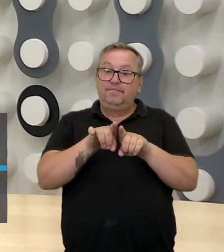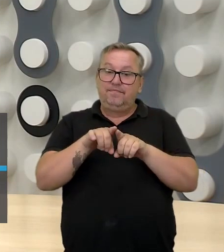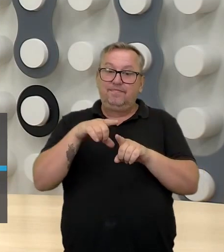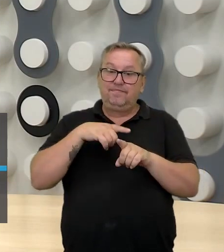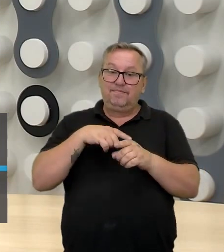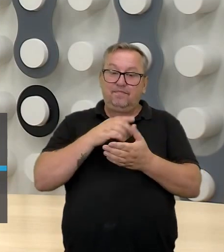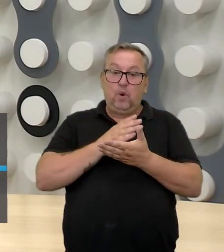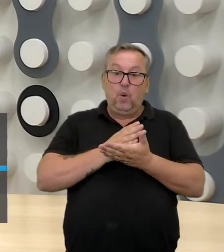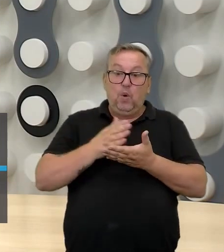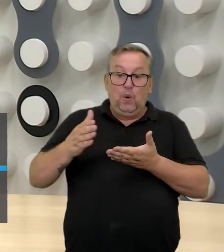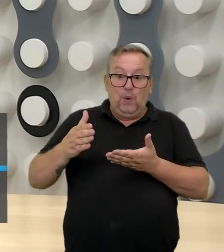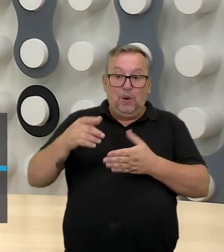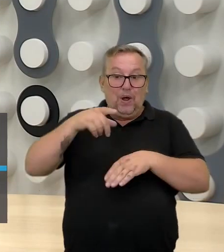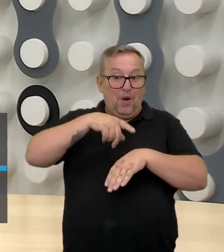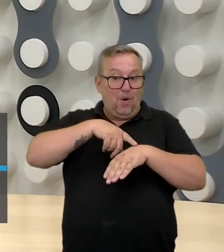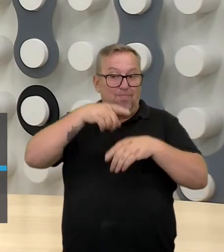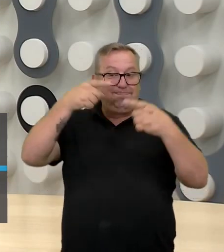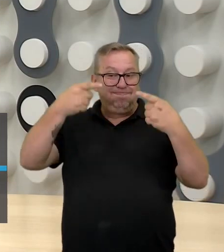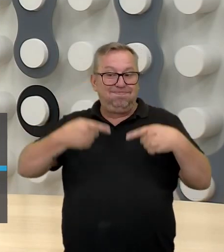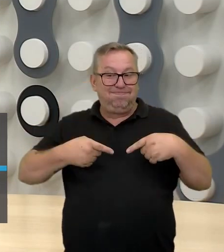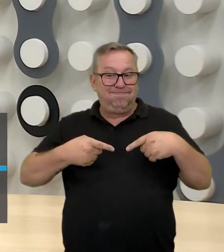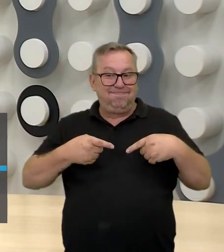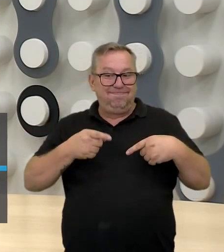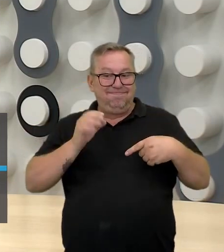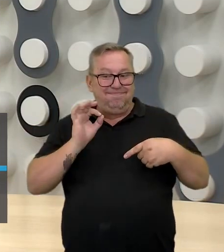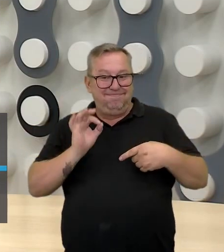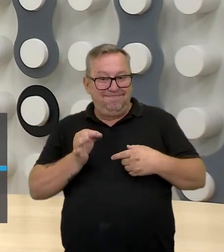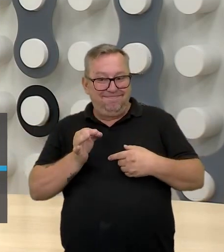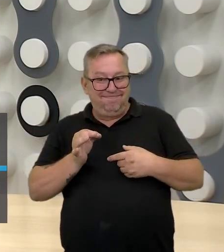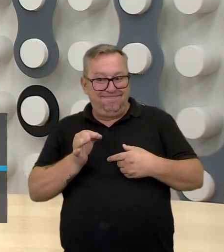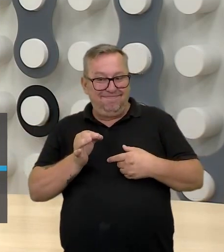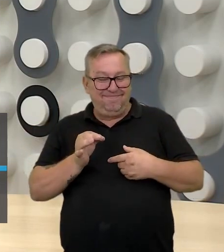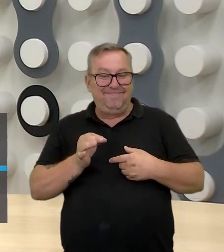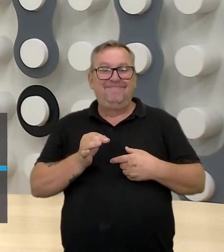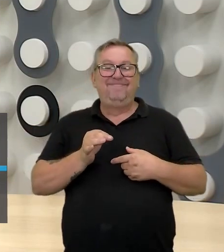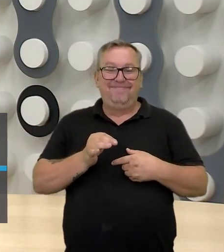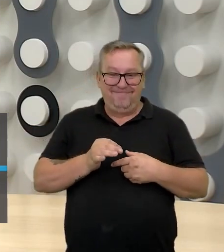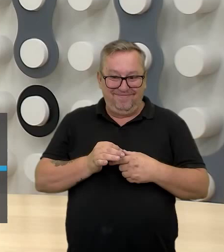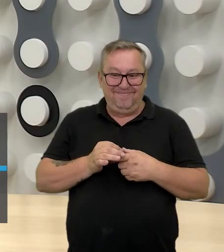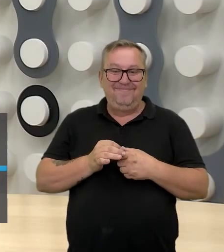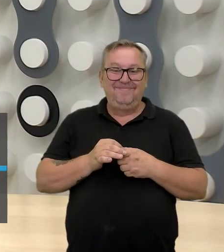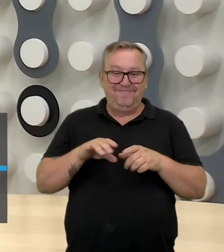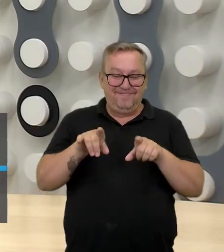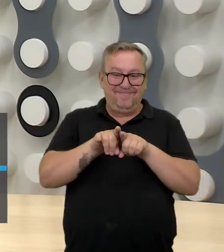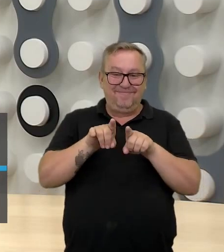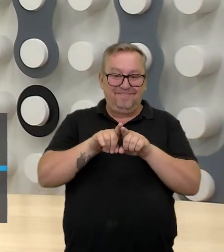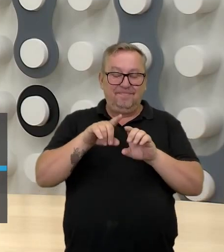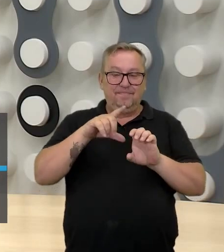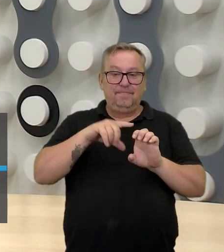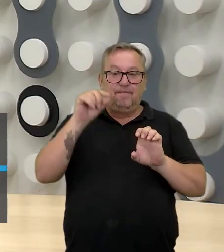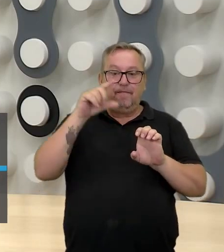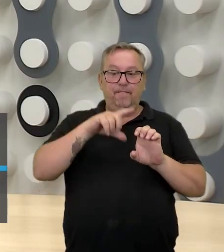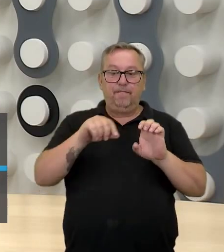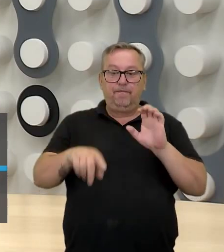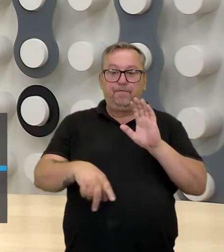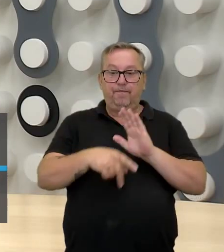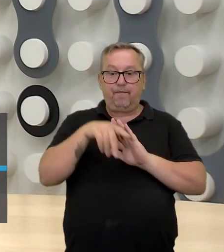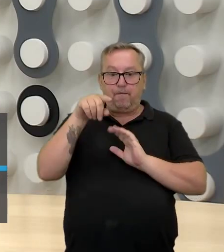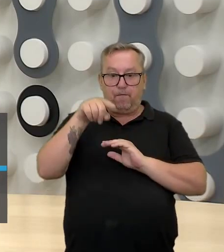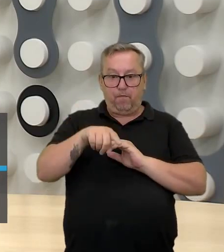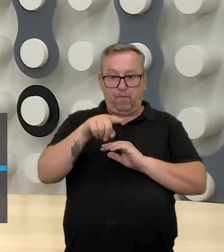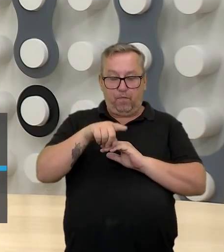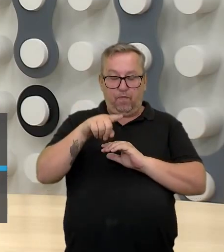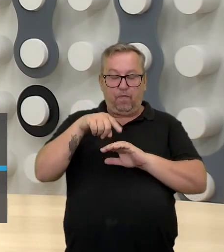start, a hora do desafio. Está lançando um desafio mesmo, né? E o empreendedorismo, ele faz parte desses